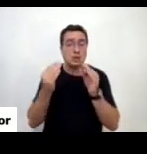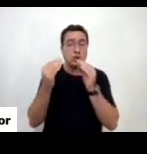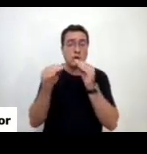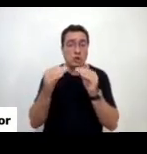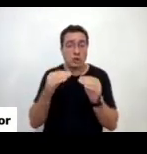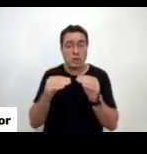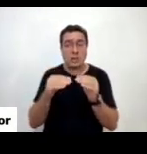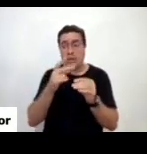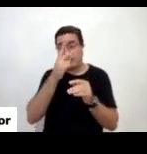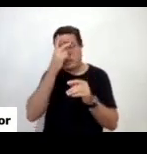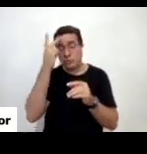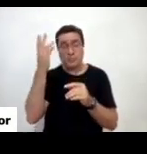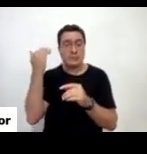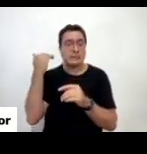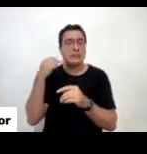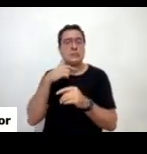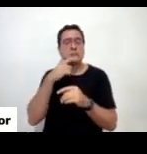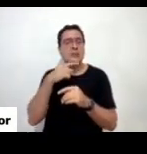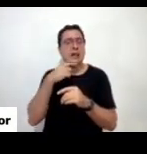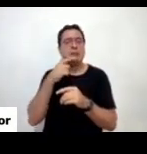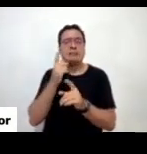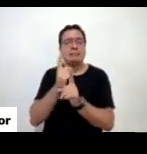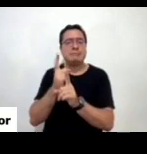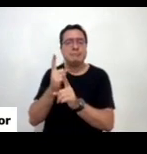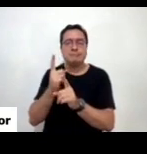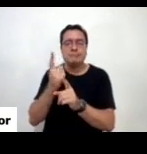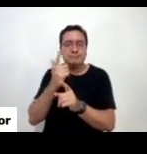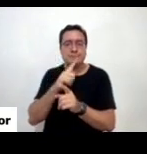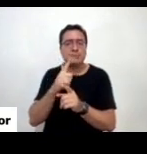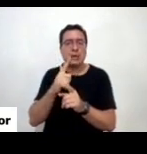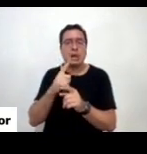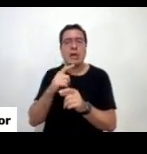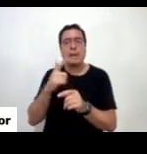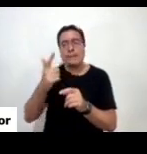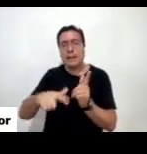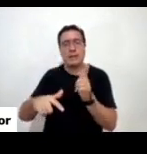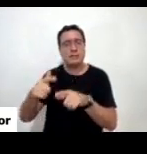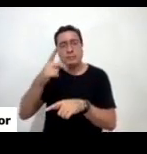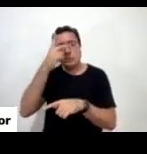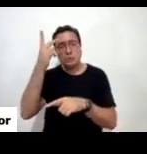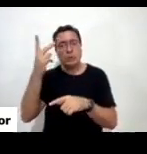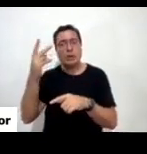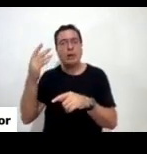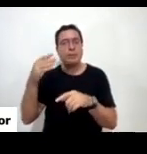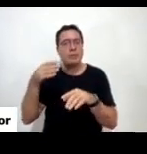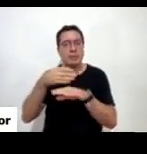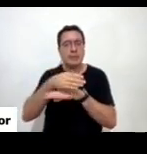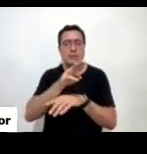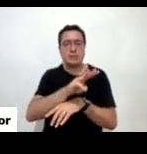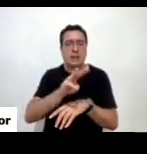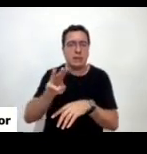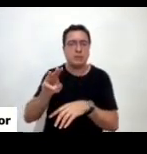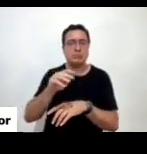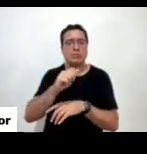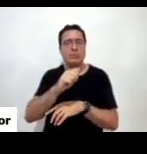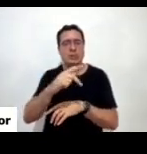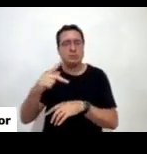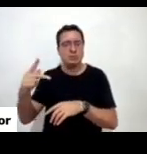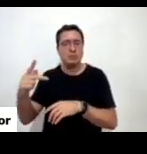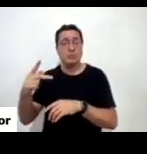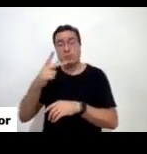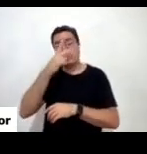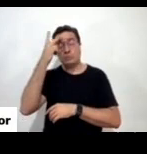atingir pessoas que antes nós não atingiríamos, e começamos a levar mais pessoas para o nosso site, para o nosso aplicativo, pessoas que nós